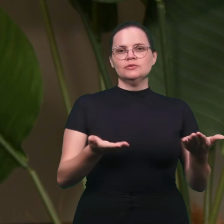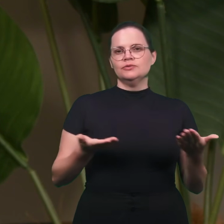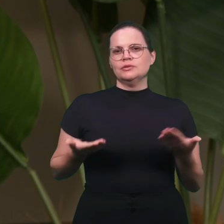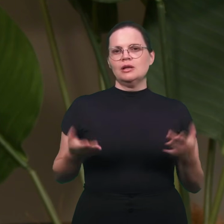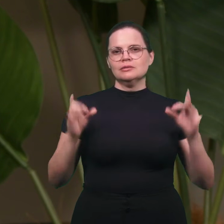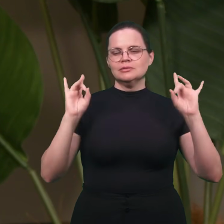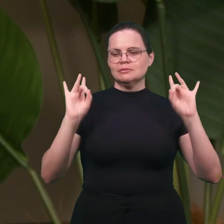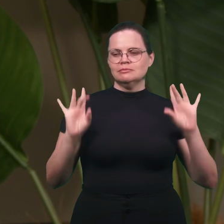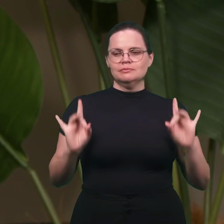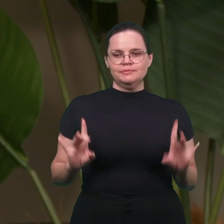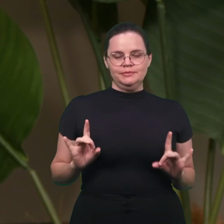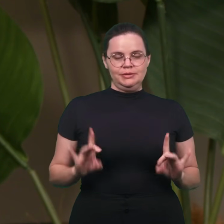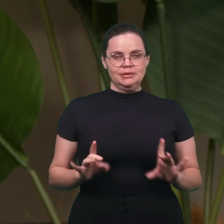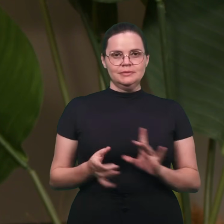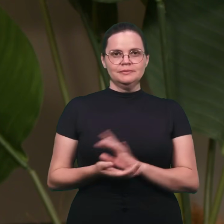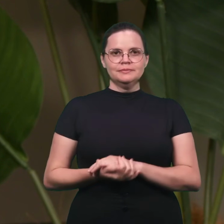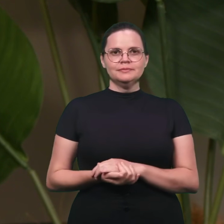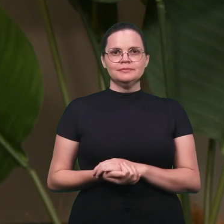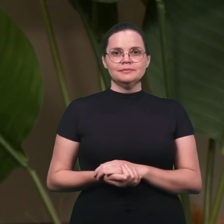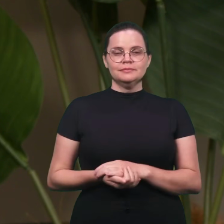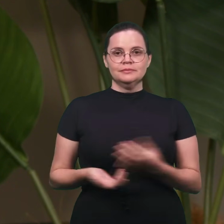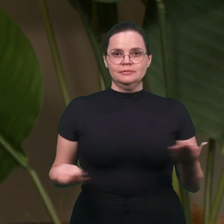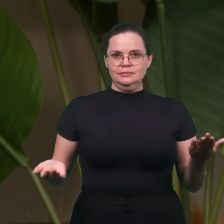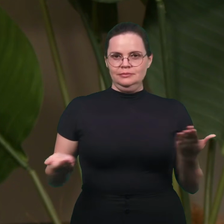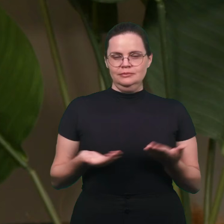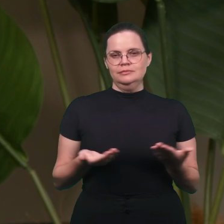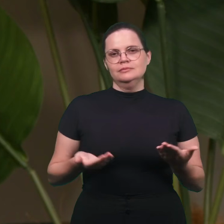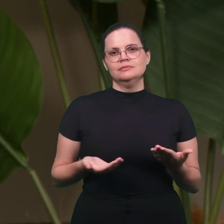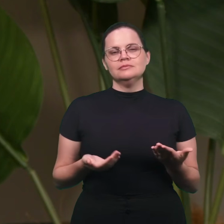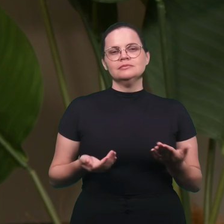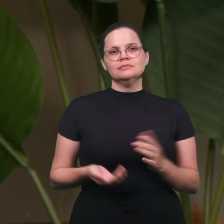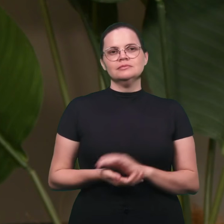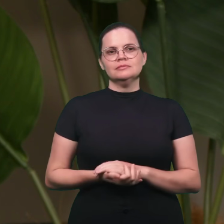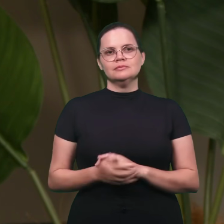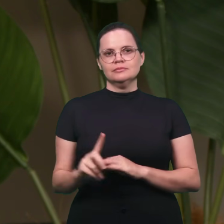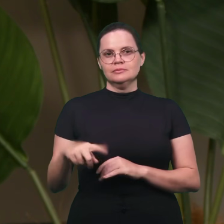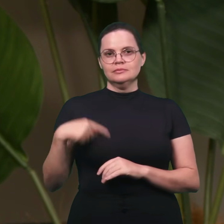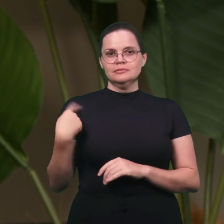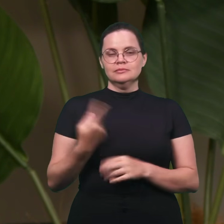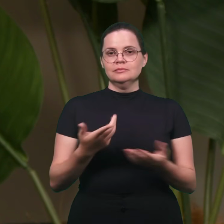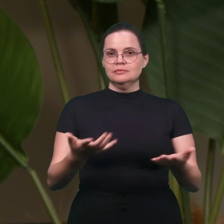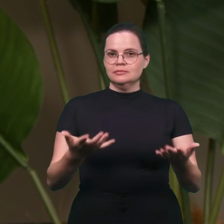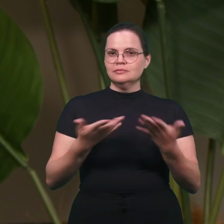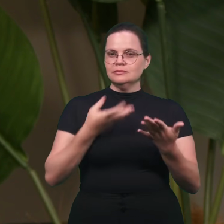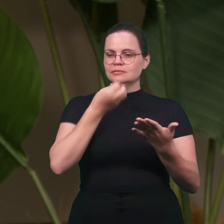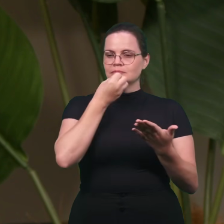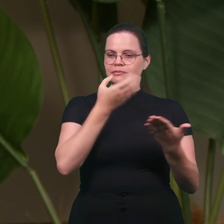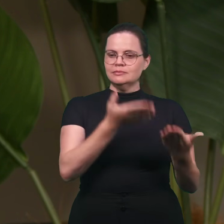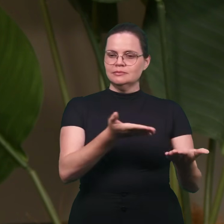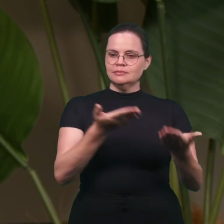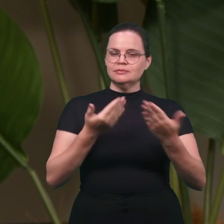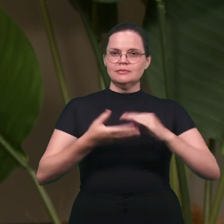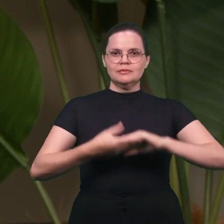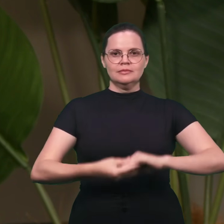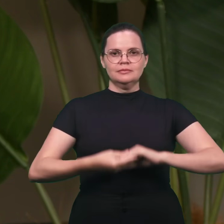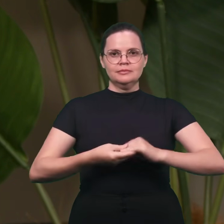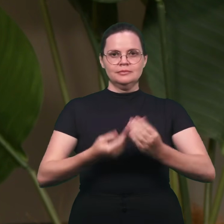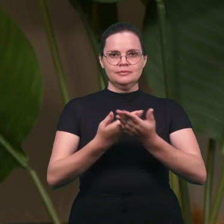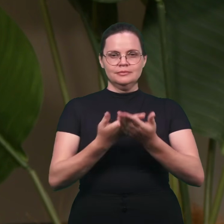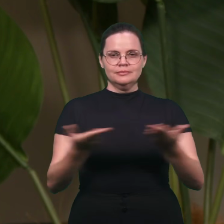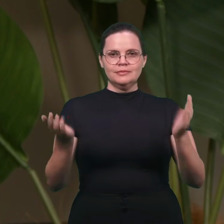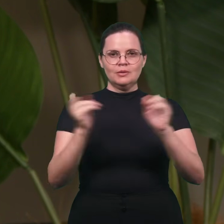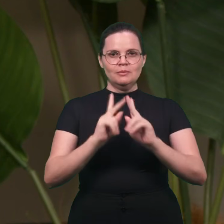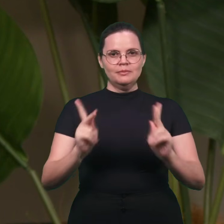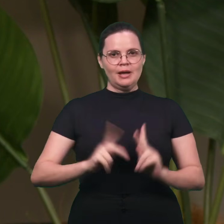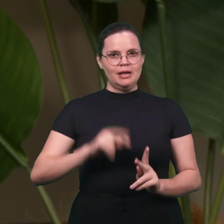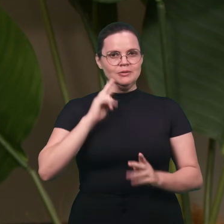nossos convidados especiais deste programa. E já queremos dar as boas-vindas e saudar com a paz do